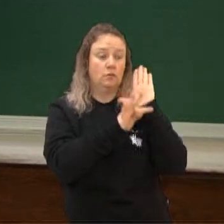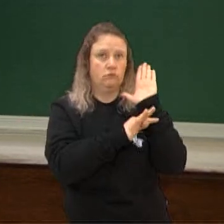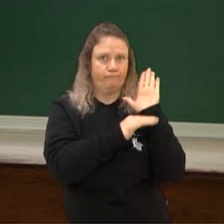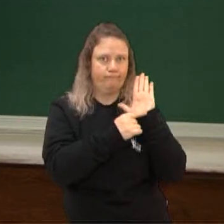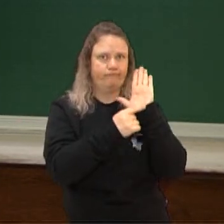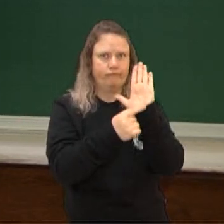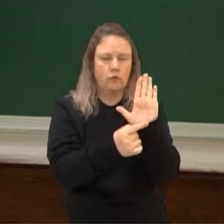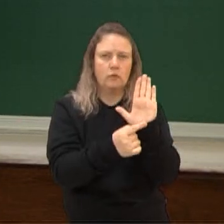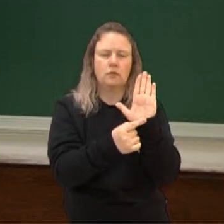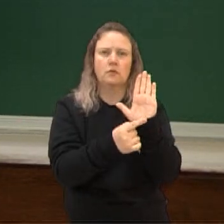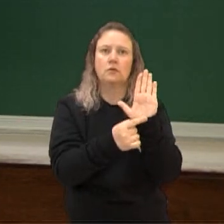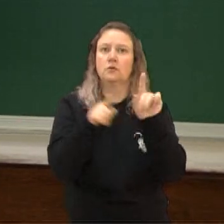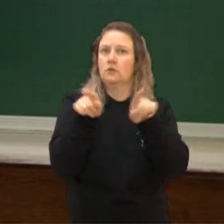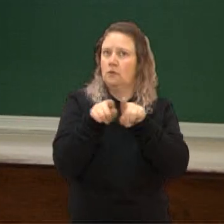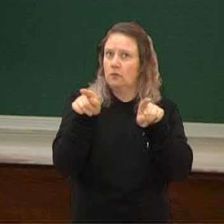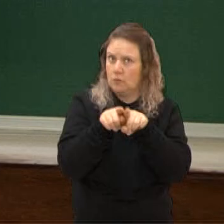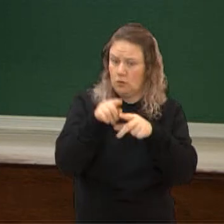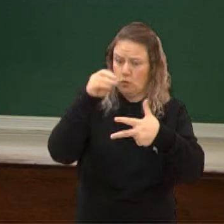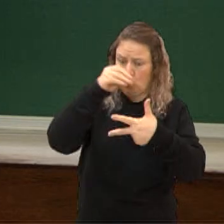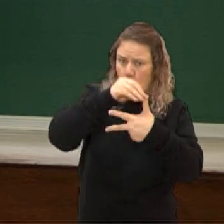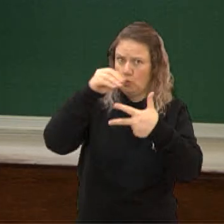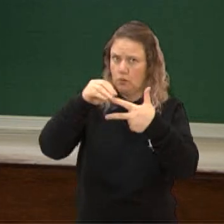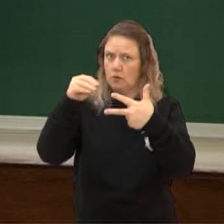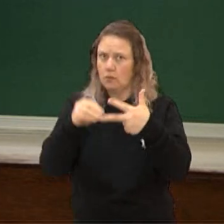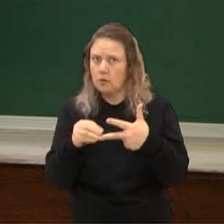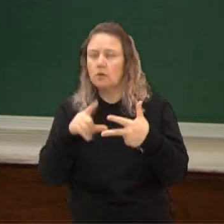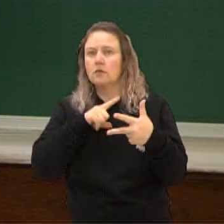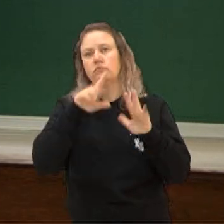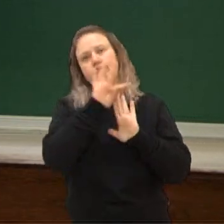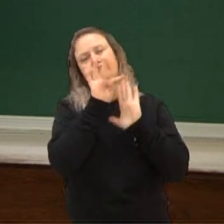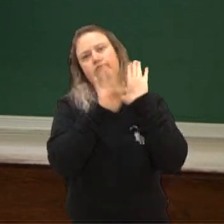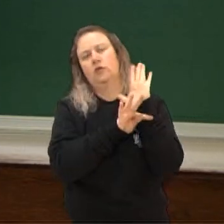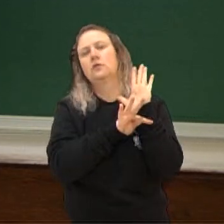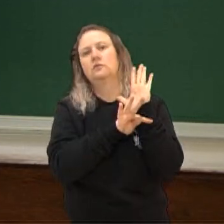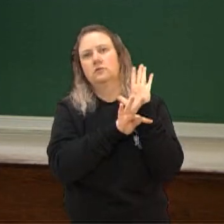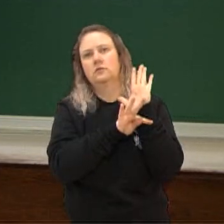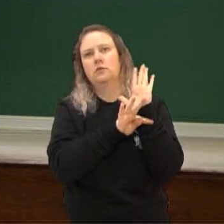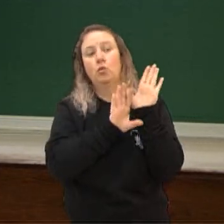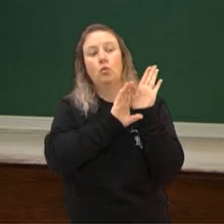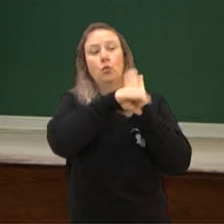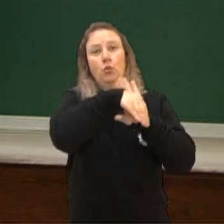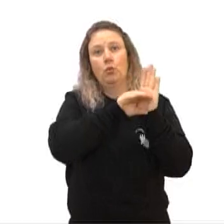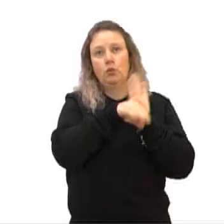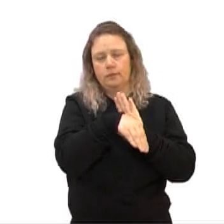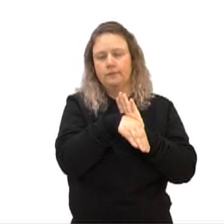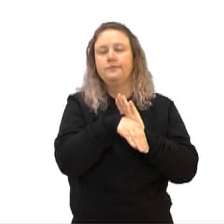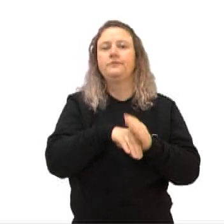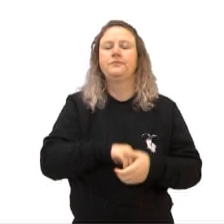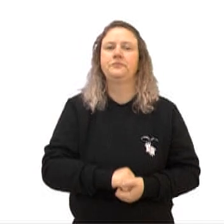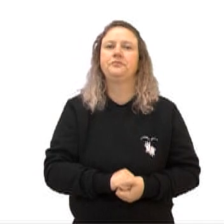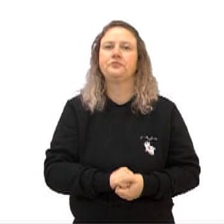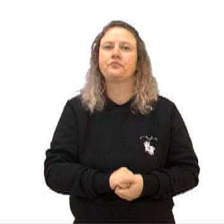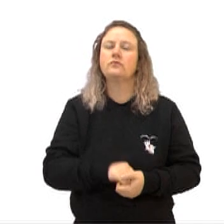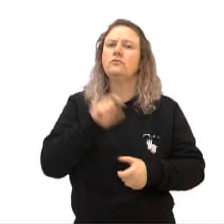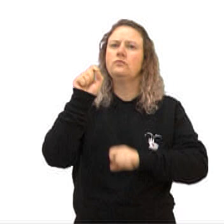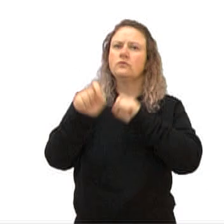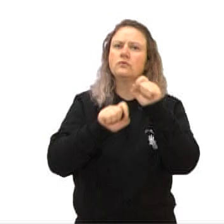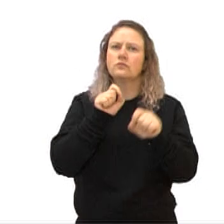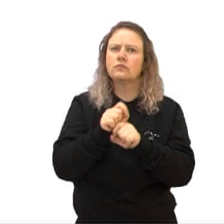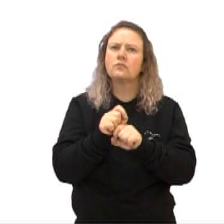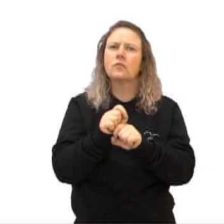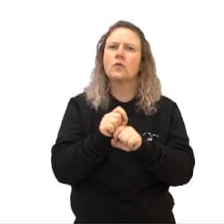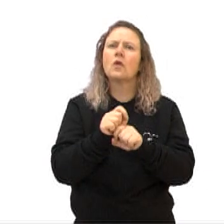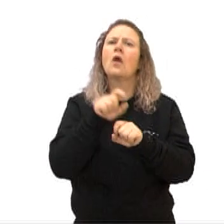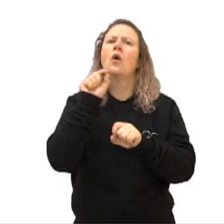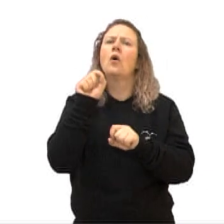de alguma questão no Enem ou no vestibular, é importante que você tenha esse conceito, tá? Então, prisma é um sólido geométrico